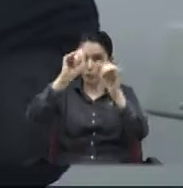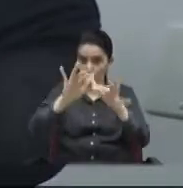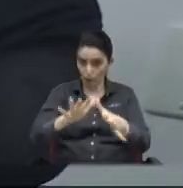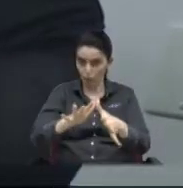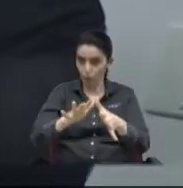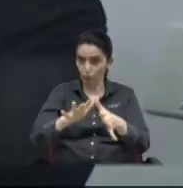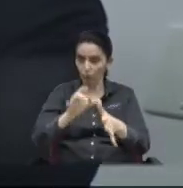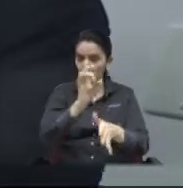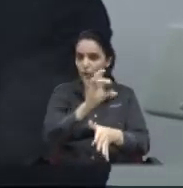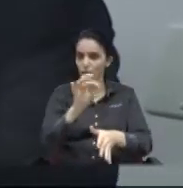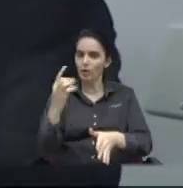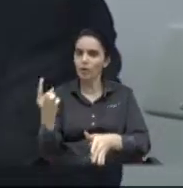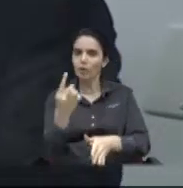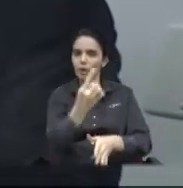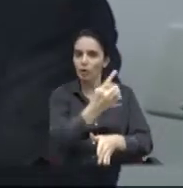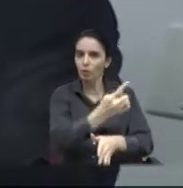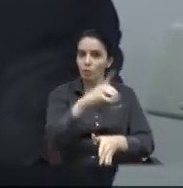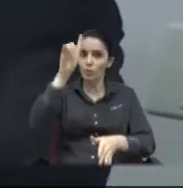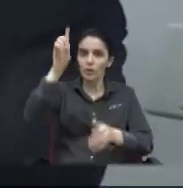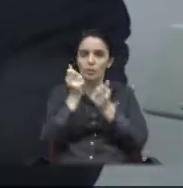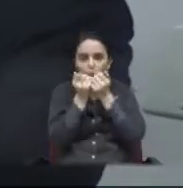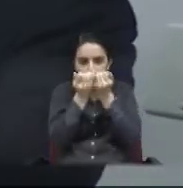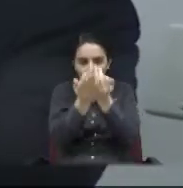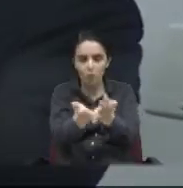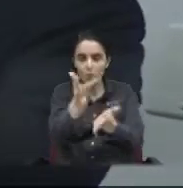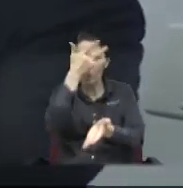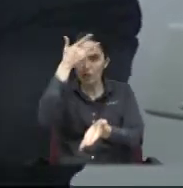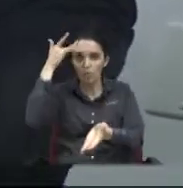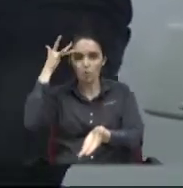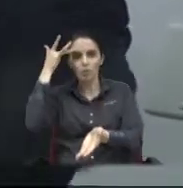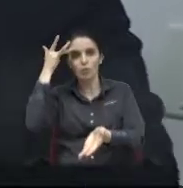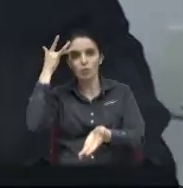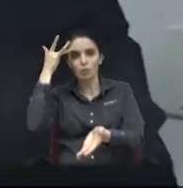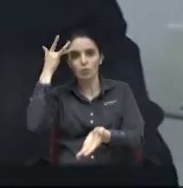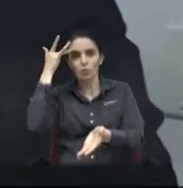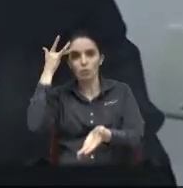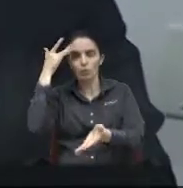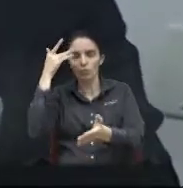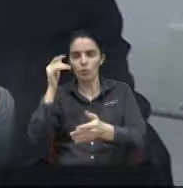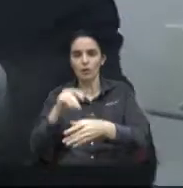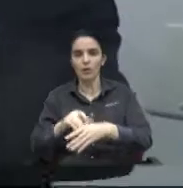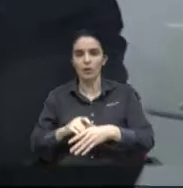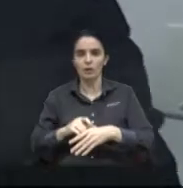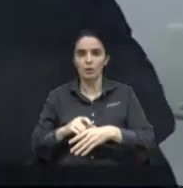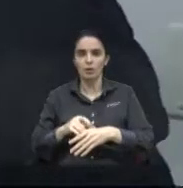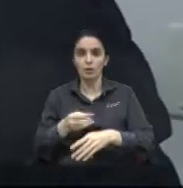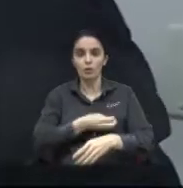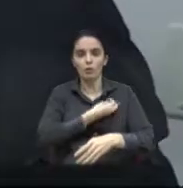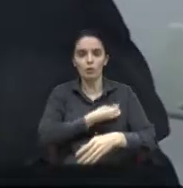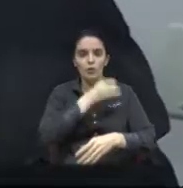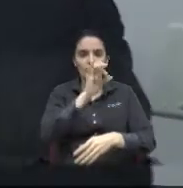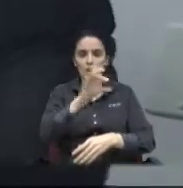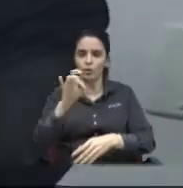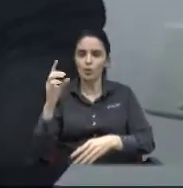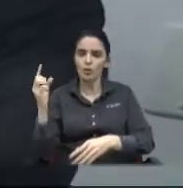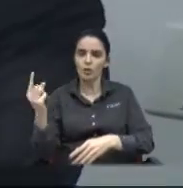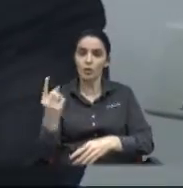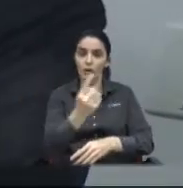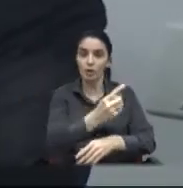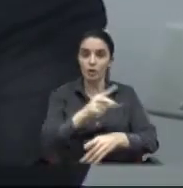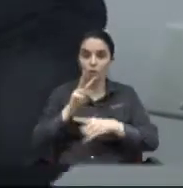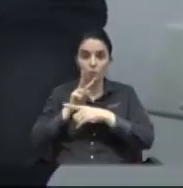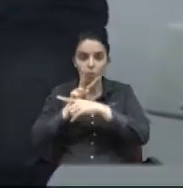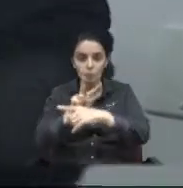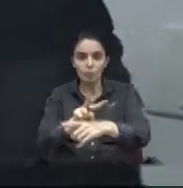prepara pessoas para poder cuidar da nossa vida da nossa família e vocês fazem